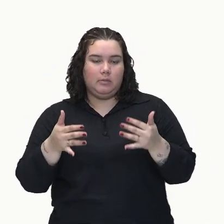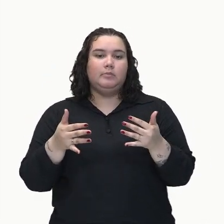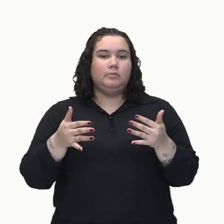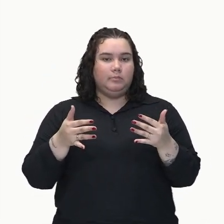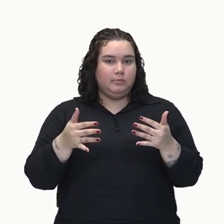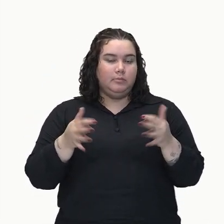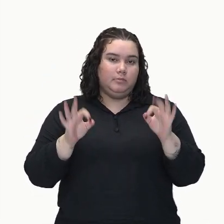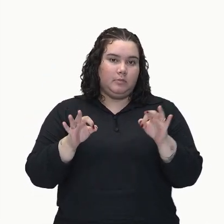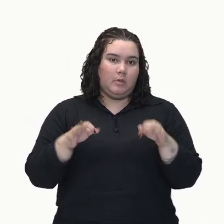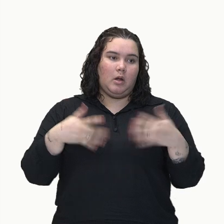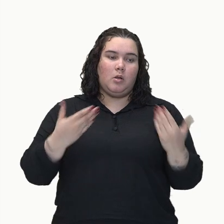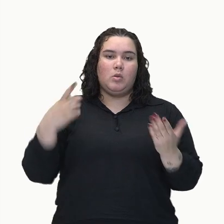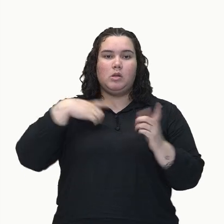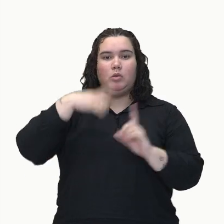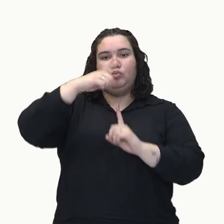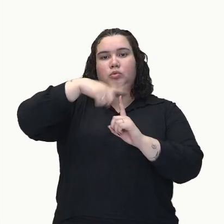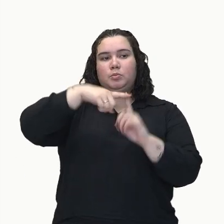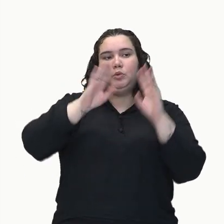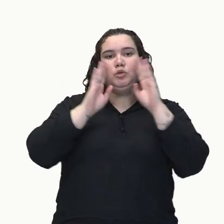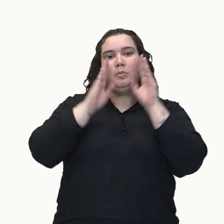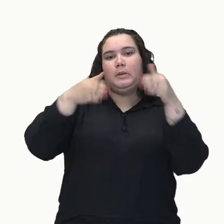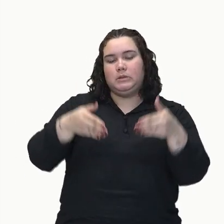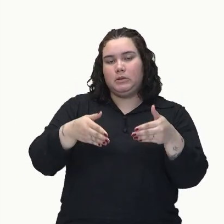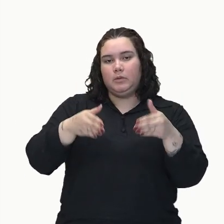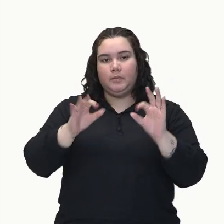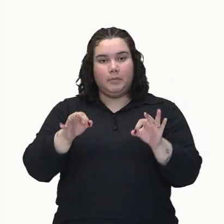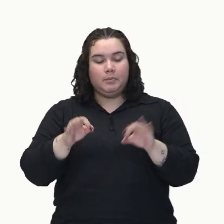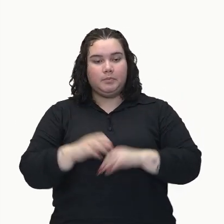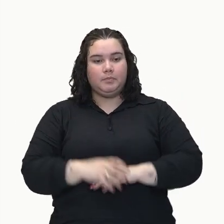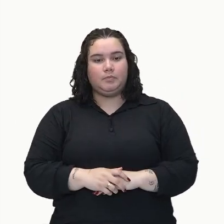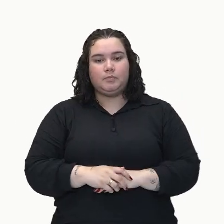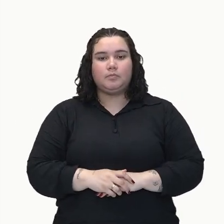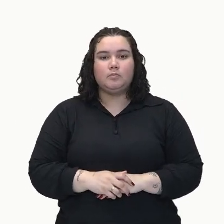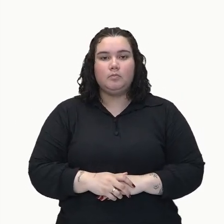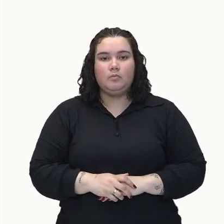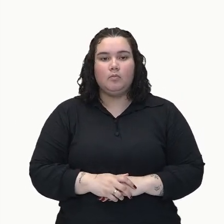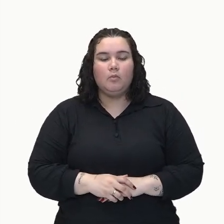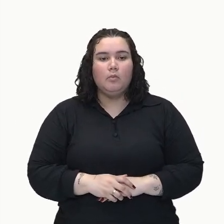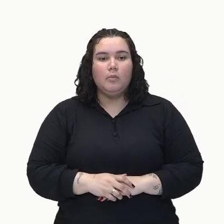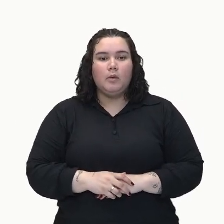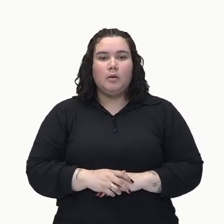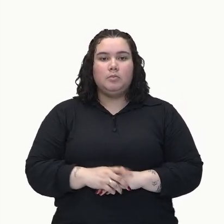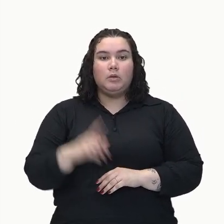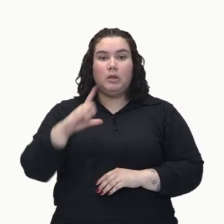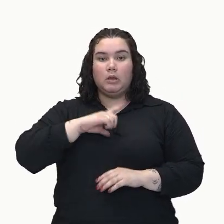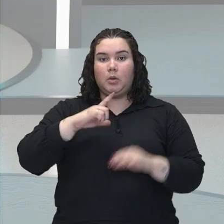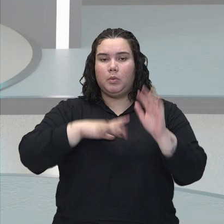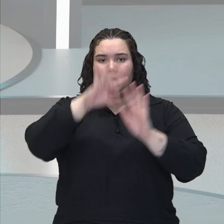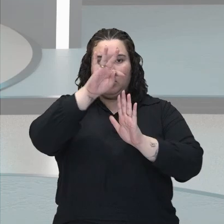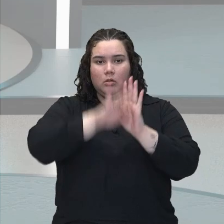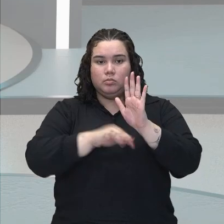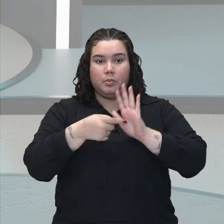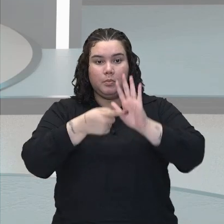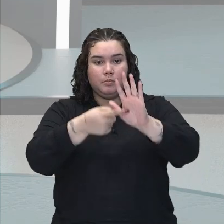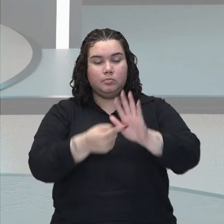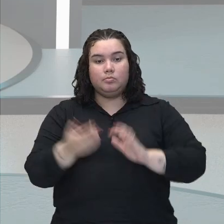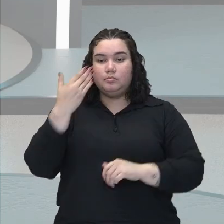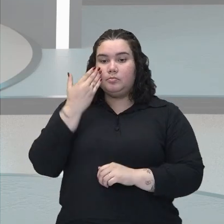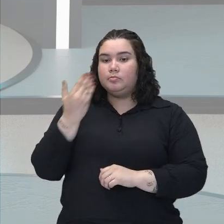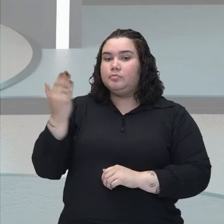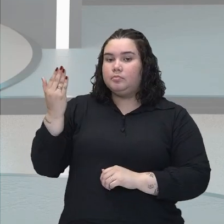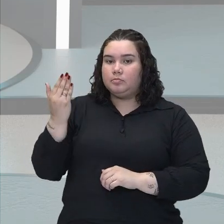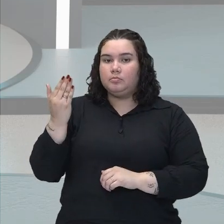acaba transmitindo essas mensagens, tá bom? E a gente tem justamente aqui num texto que eu trouxe para vocês